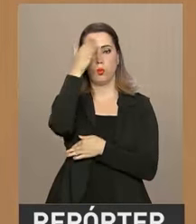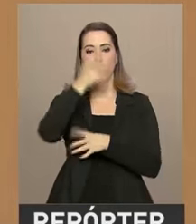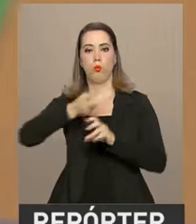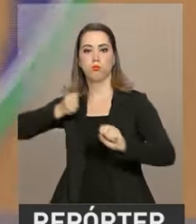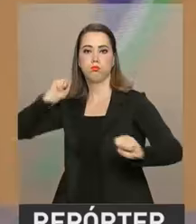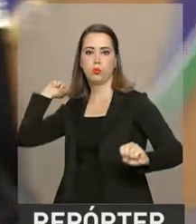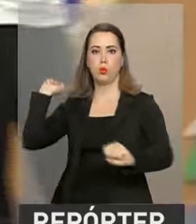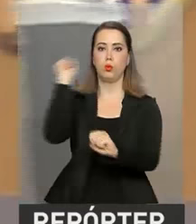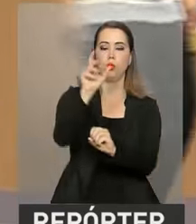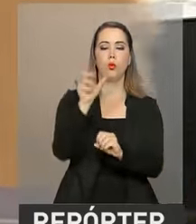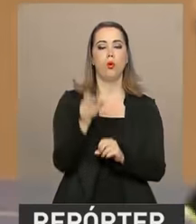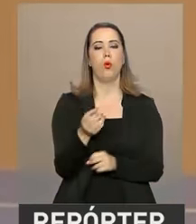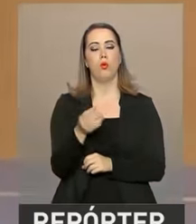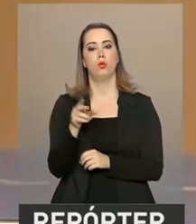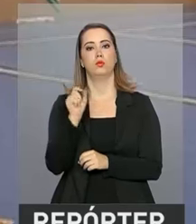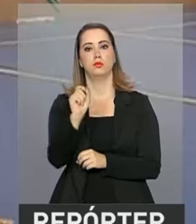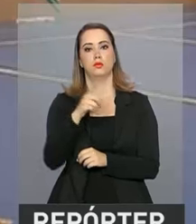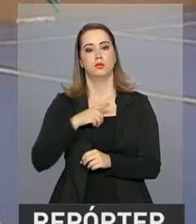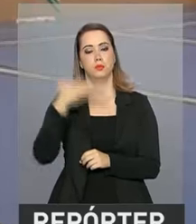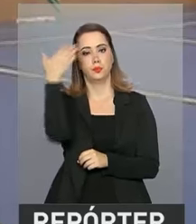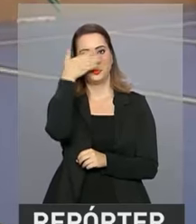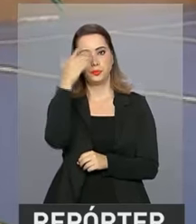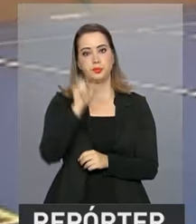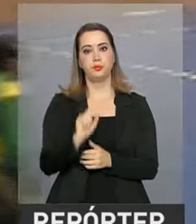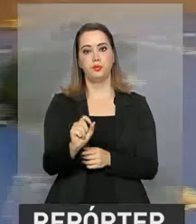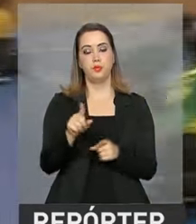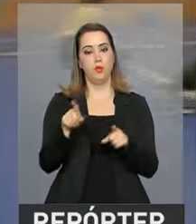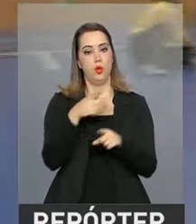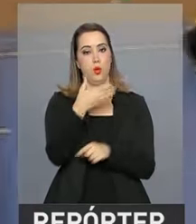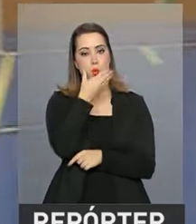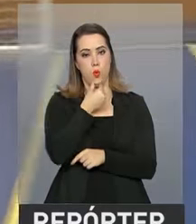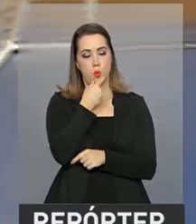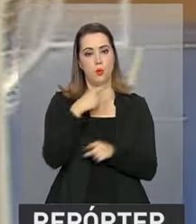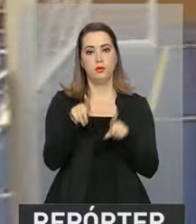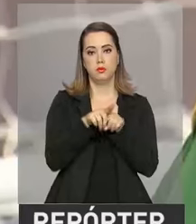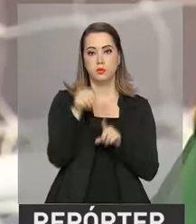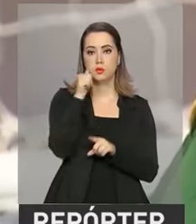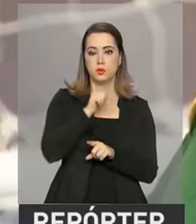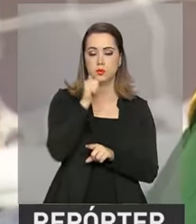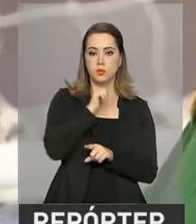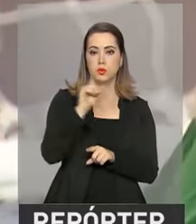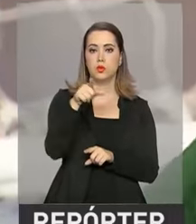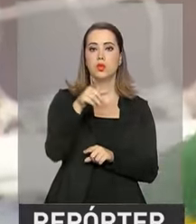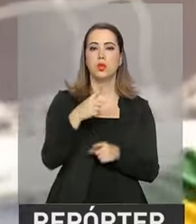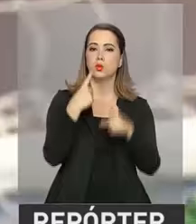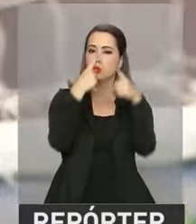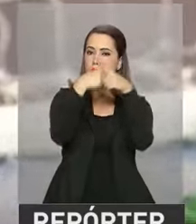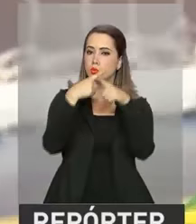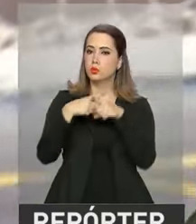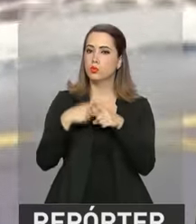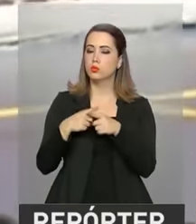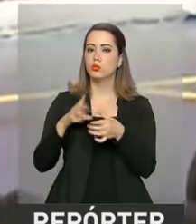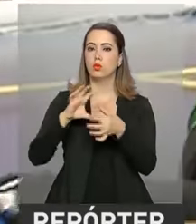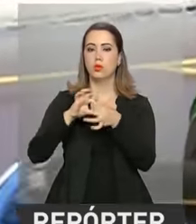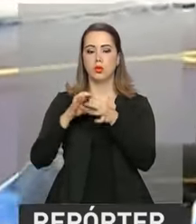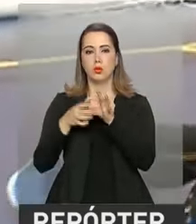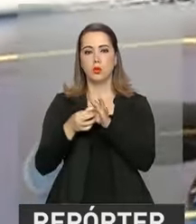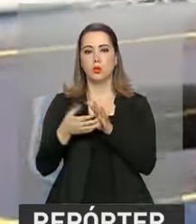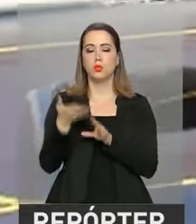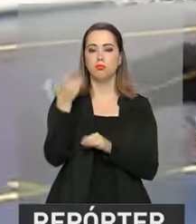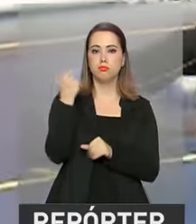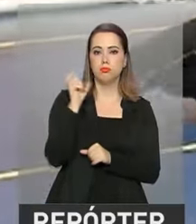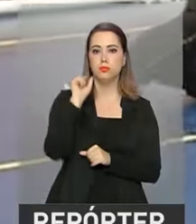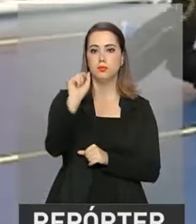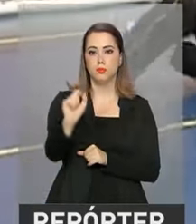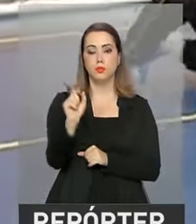para pessoas com deficiência visual. Tanto no masculino como no feminino, nos últimos Jogos Parapan-Americanos no ano